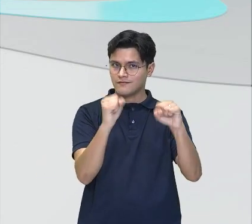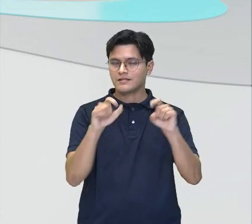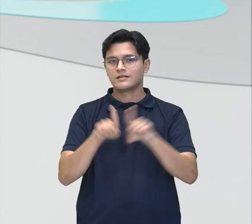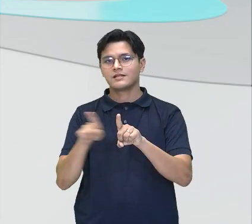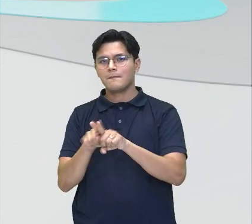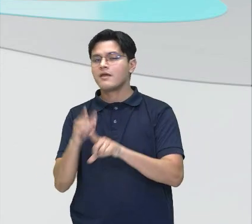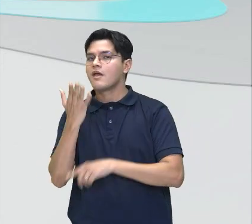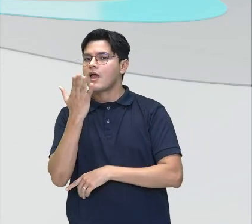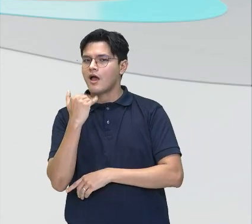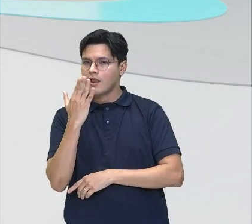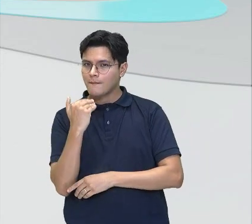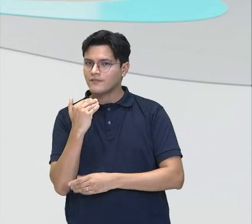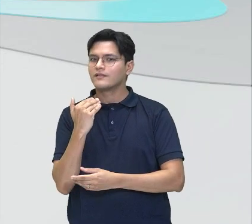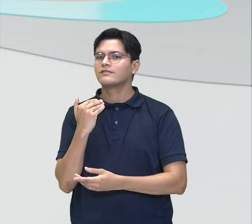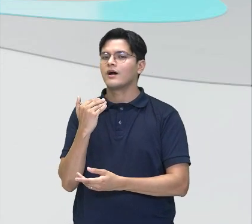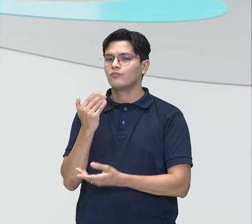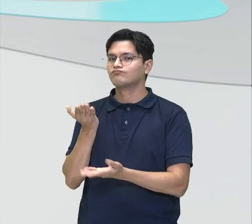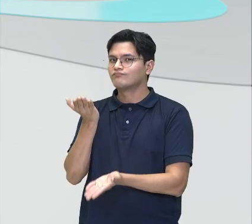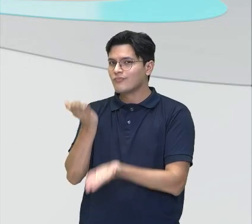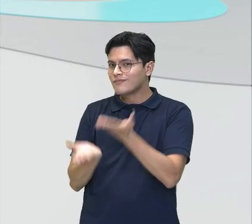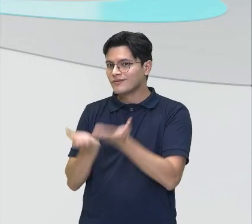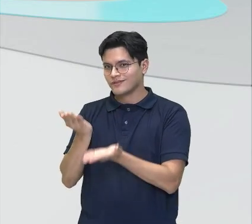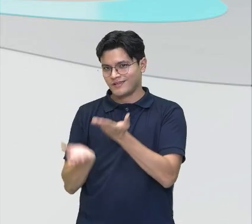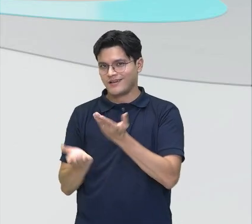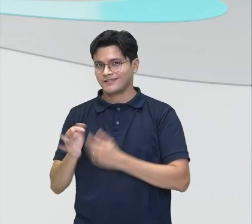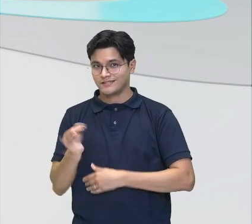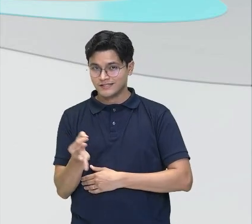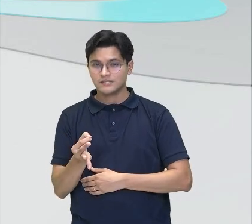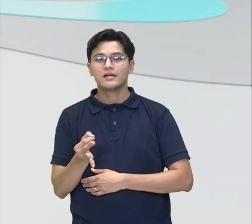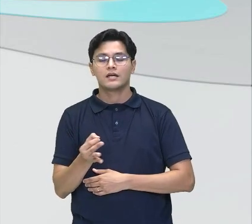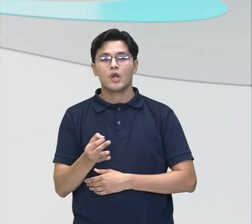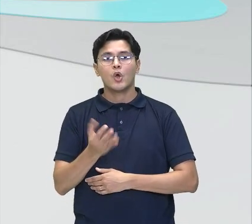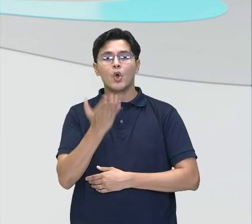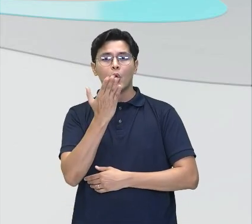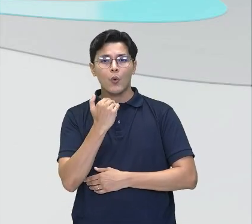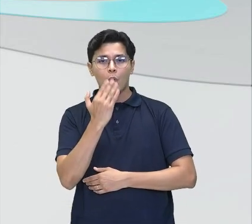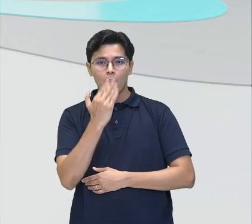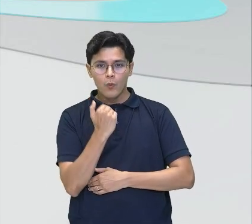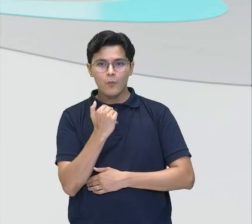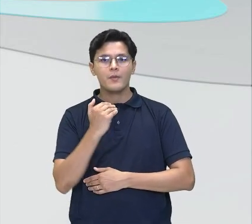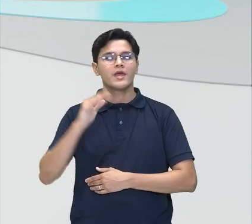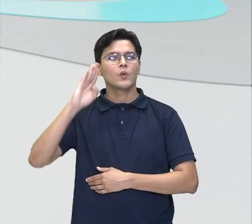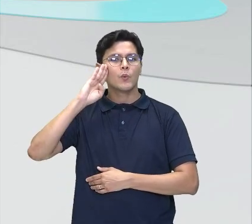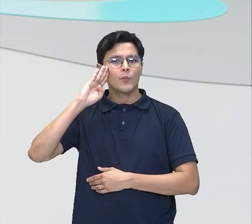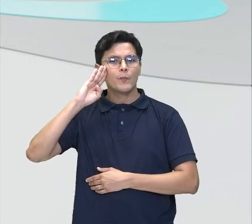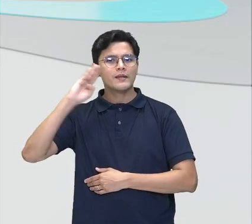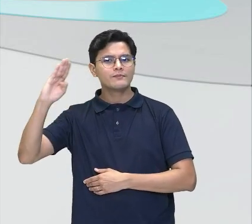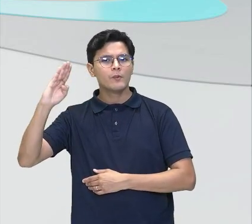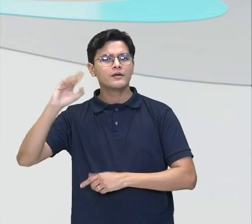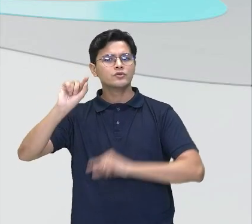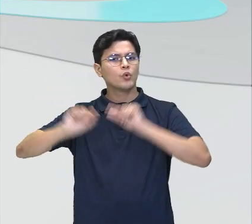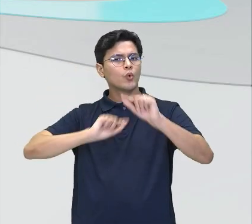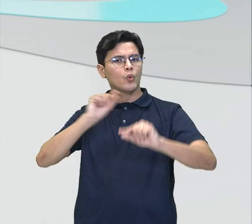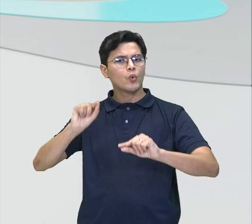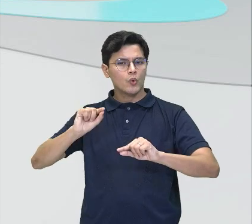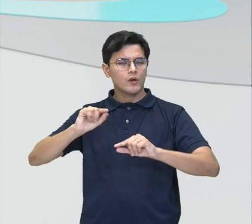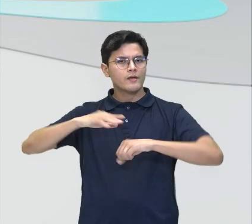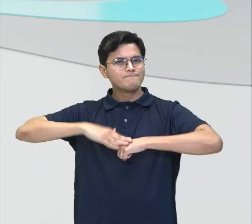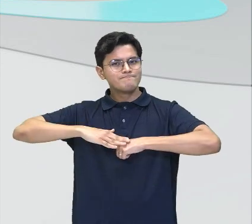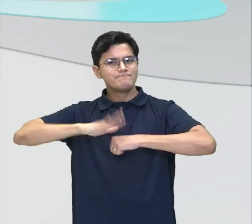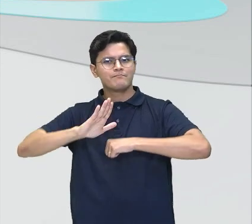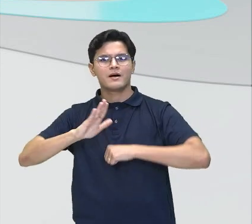balanceada, consumindo principalmente e de modo muito consciente, mais